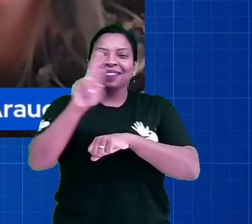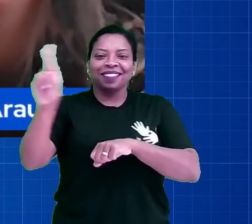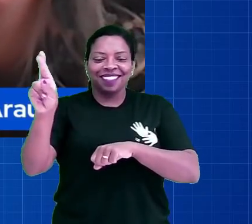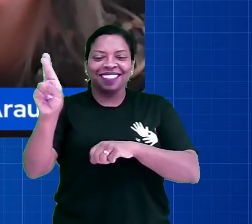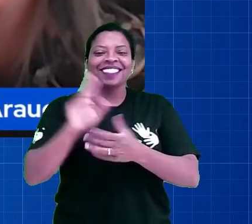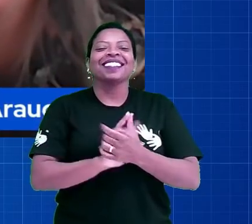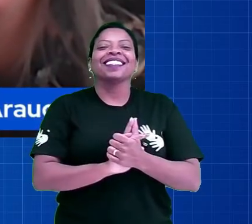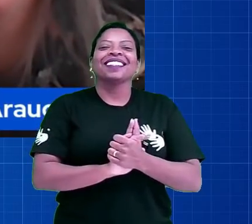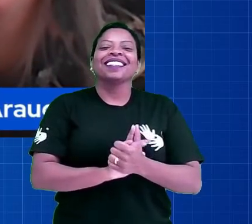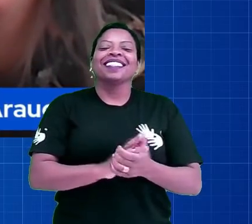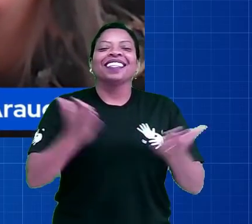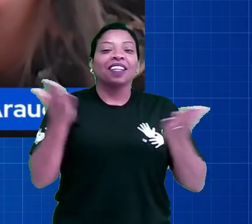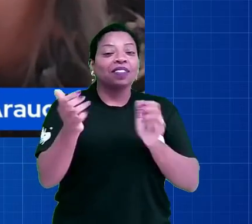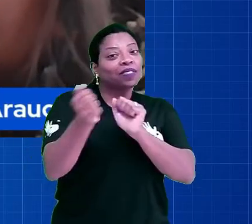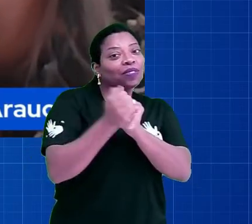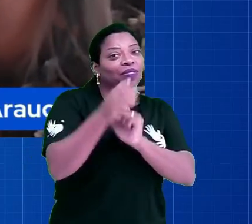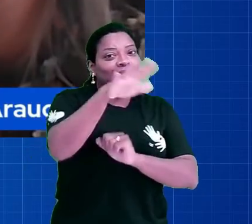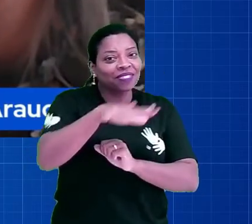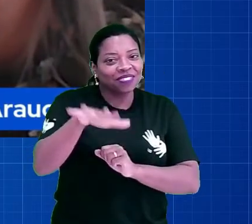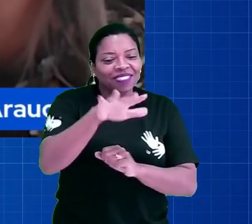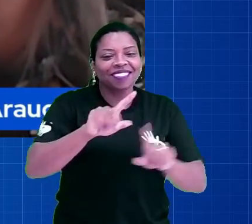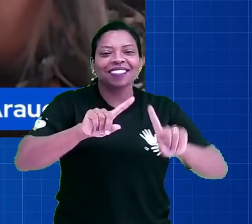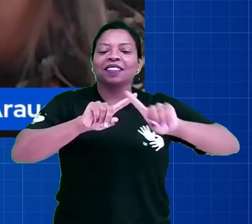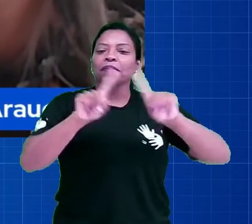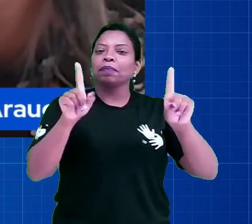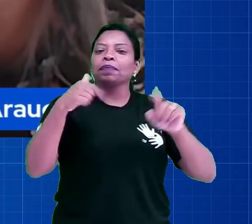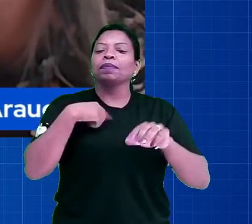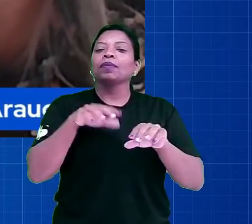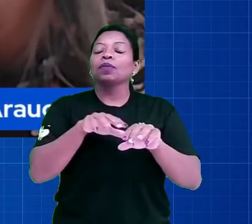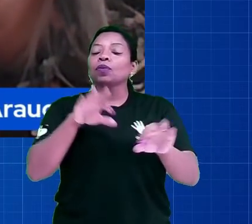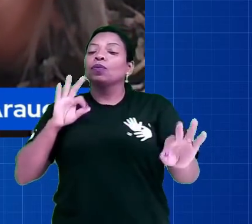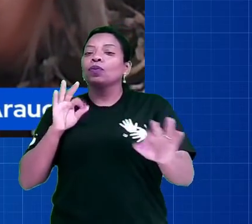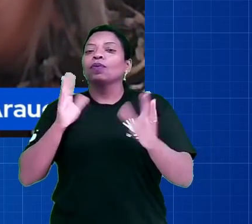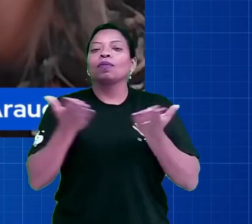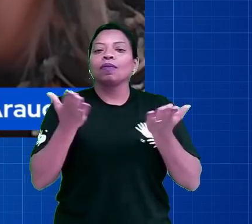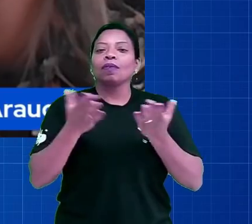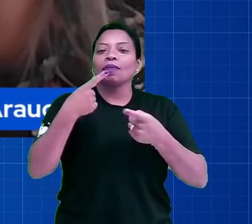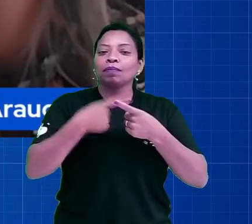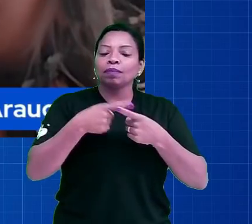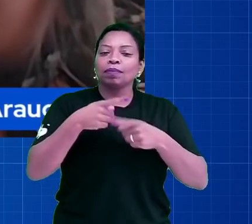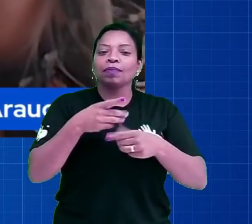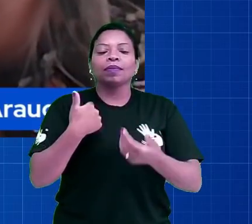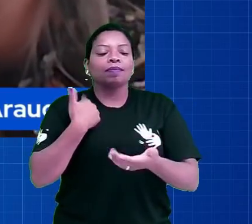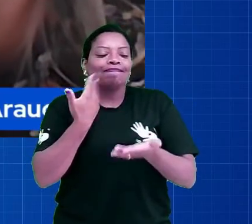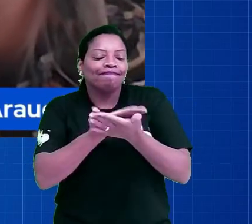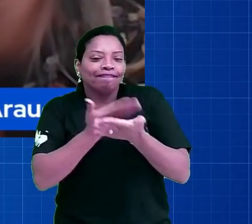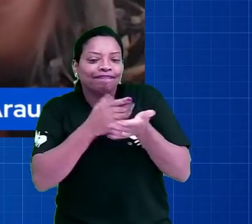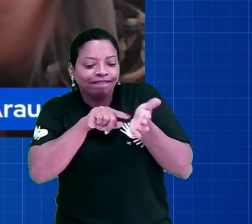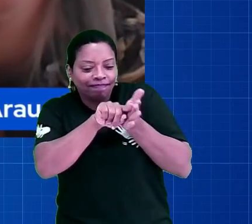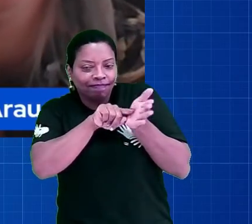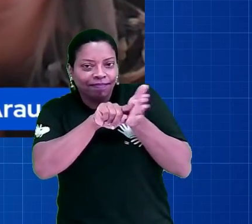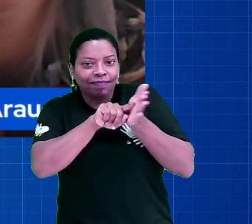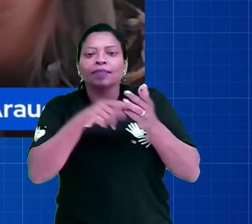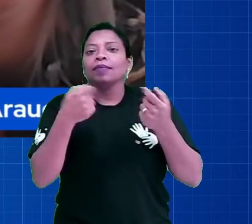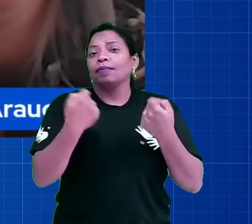essa agora de estar com vocês, mas estou vivenciando muito esse momento também de estudo, que a gente precisa, né, de